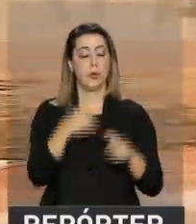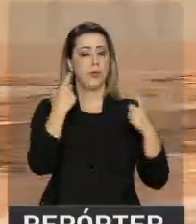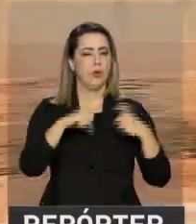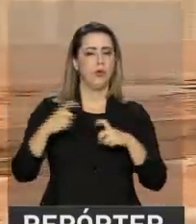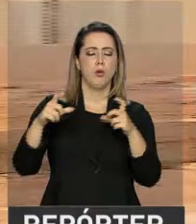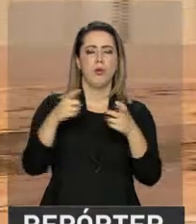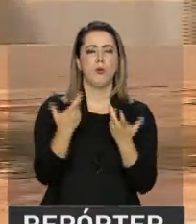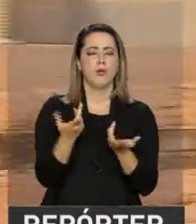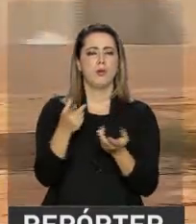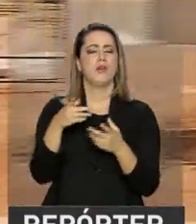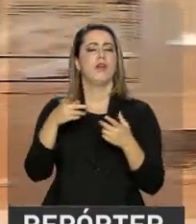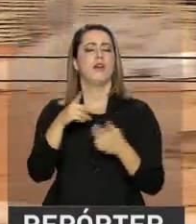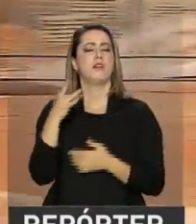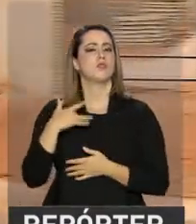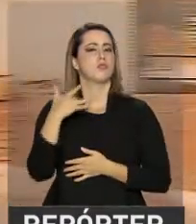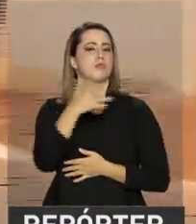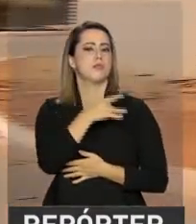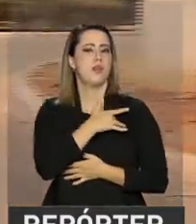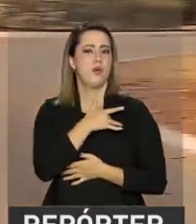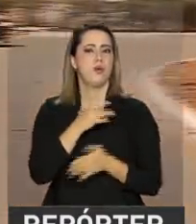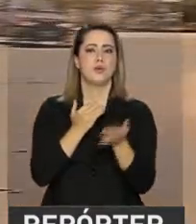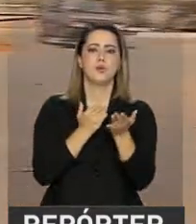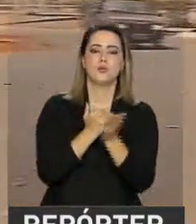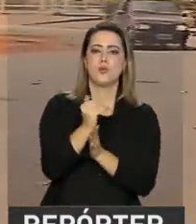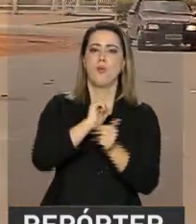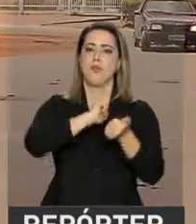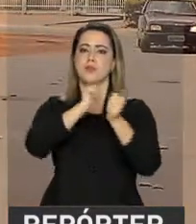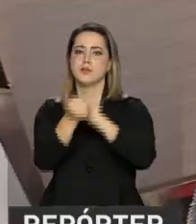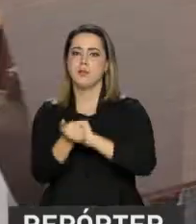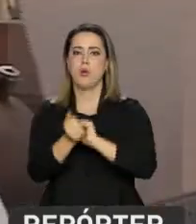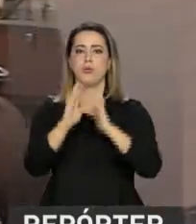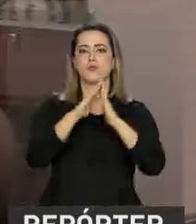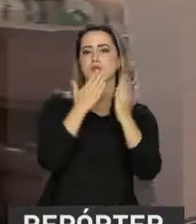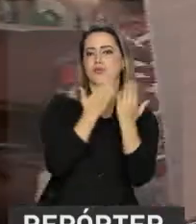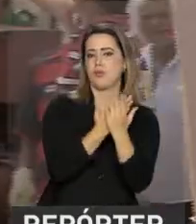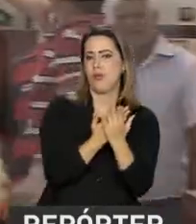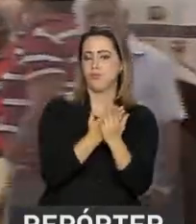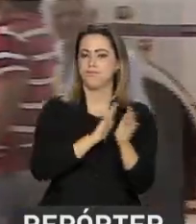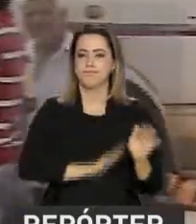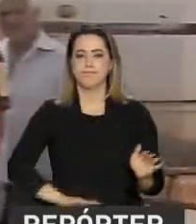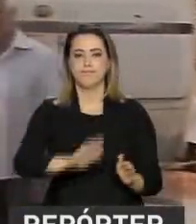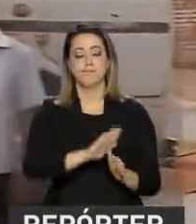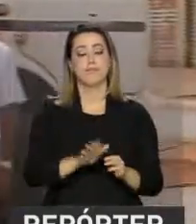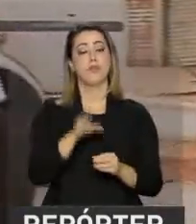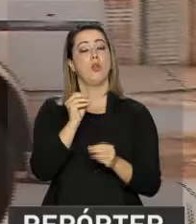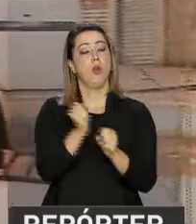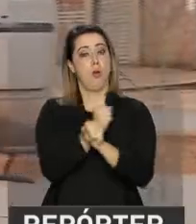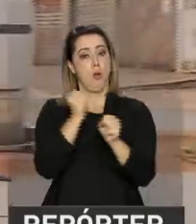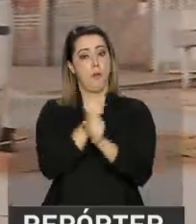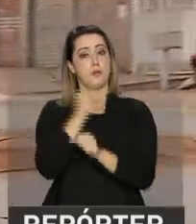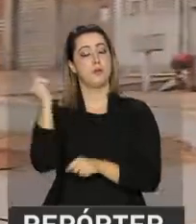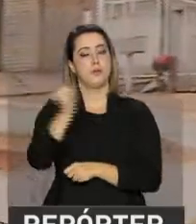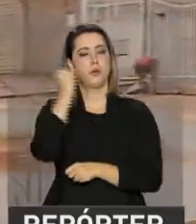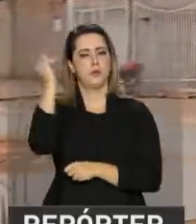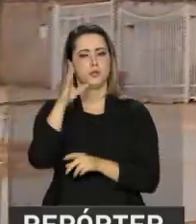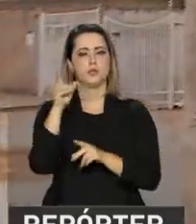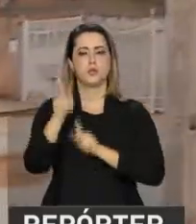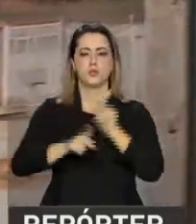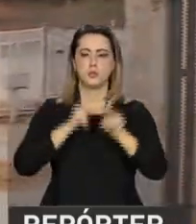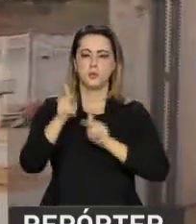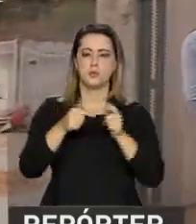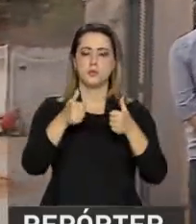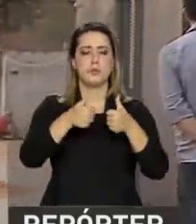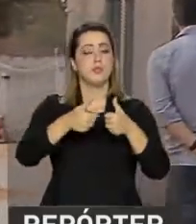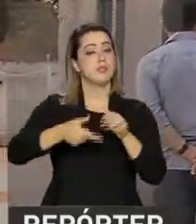Unidades básicas de saúde, centros de iniciação ao esporte, creches. Obras que impactam a qualidade de vida da população e